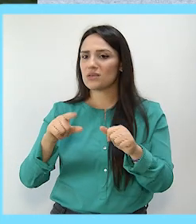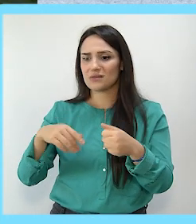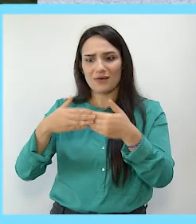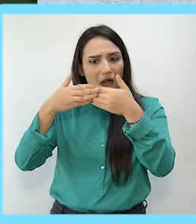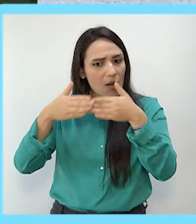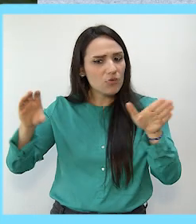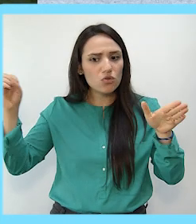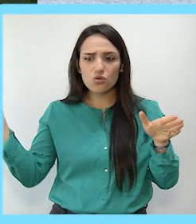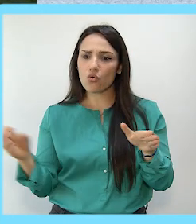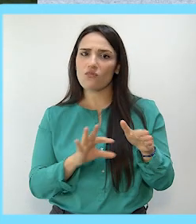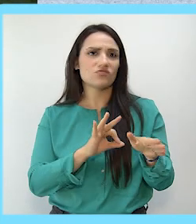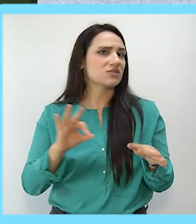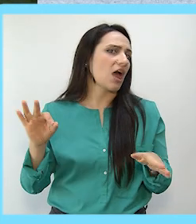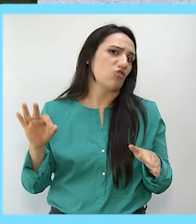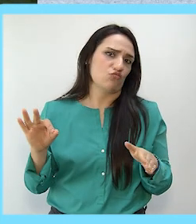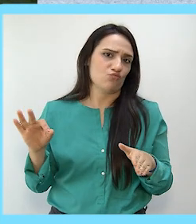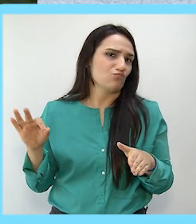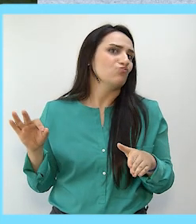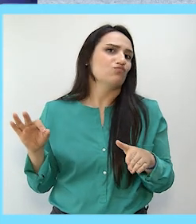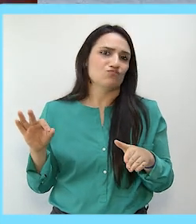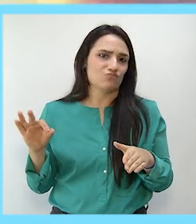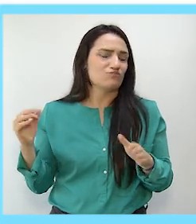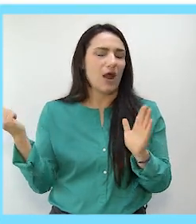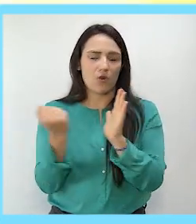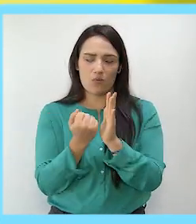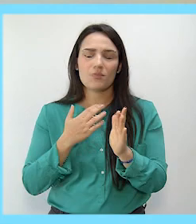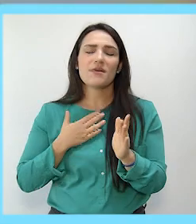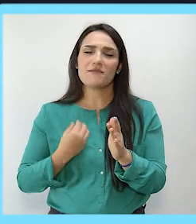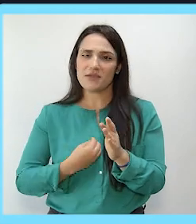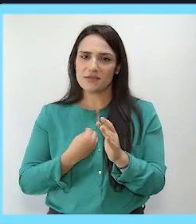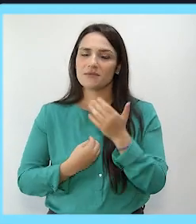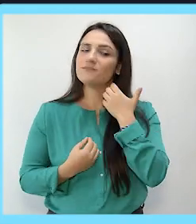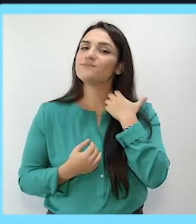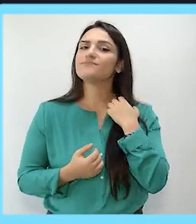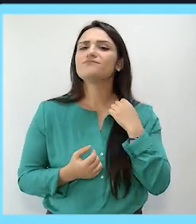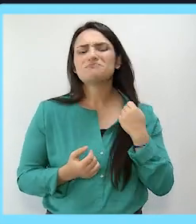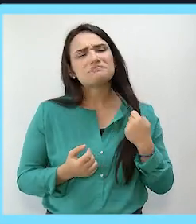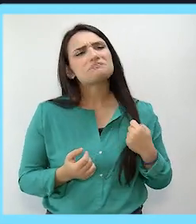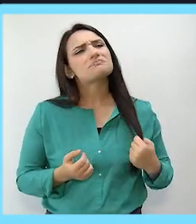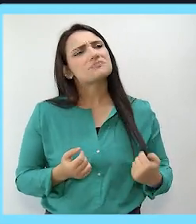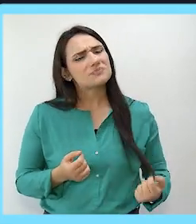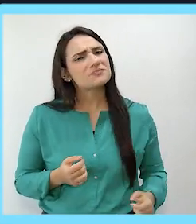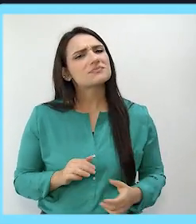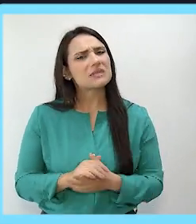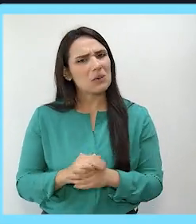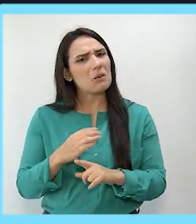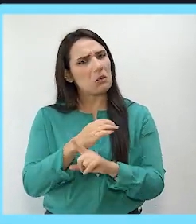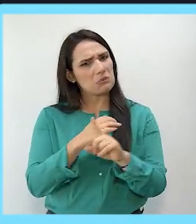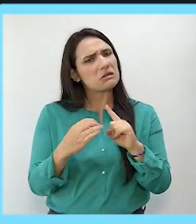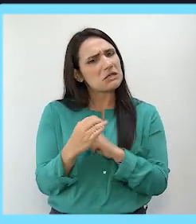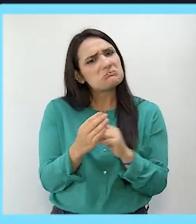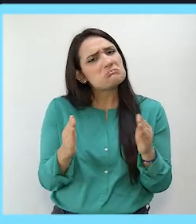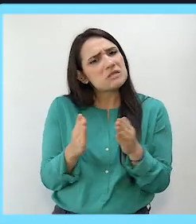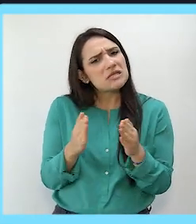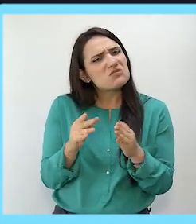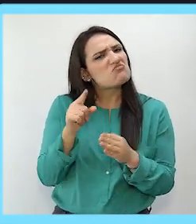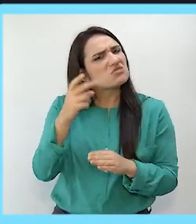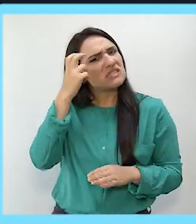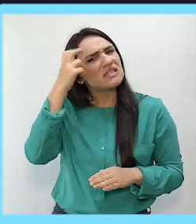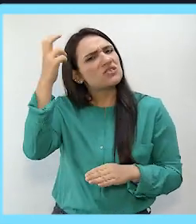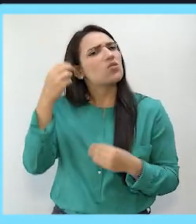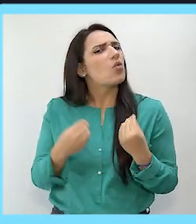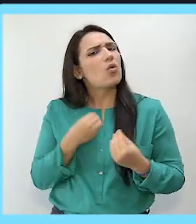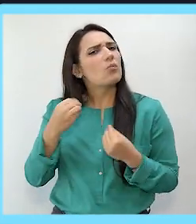no Mato Grosso. Foi muito marcante na minha vida. Uma pequena comunidade, a senhora com alto nível intelectual, um concurso dificílimo,